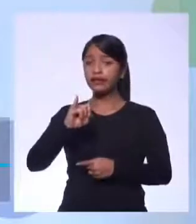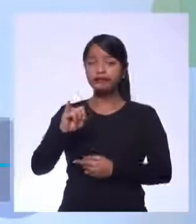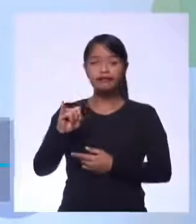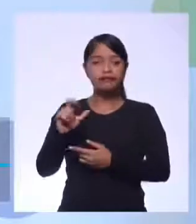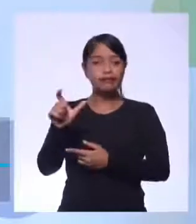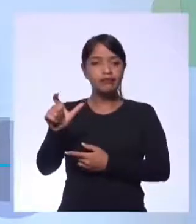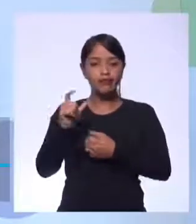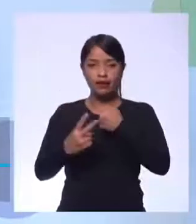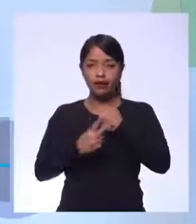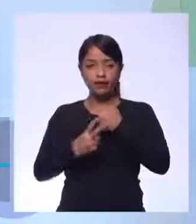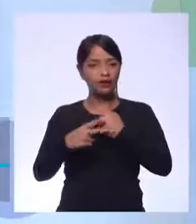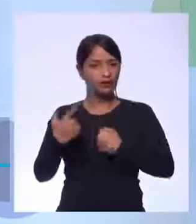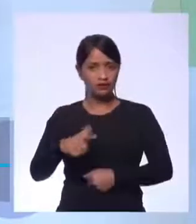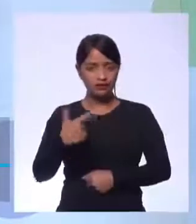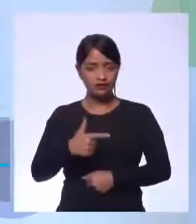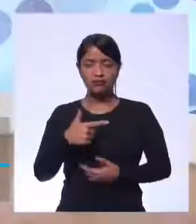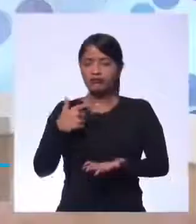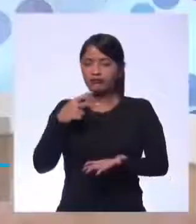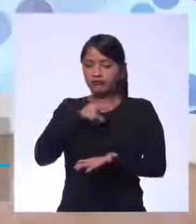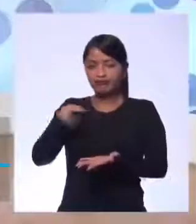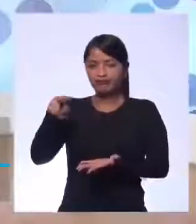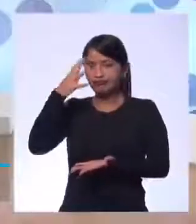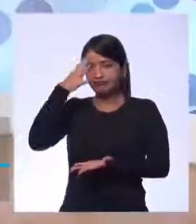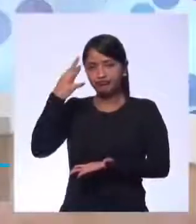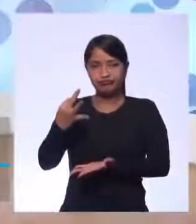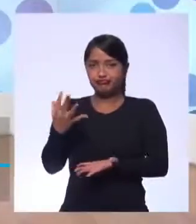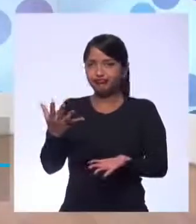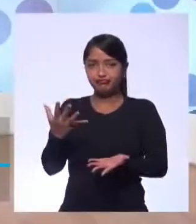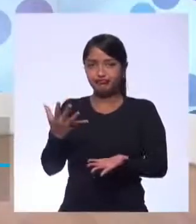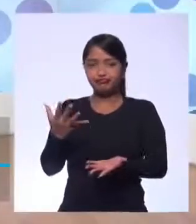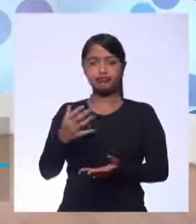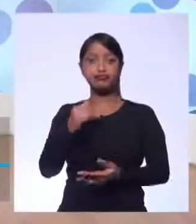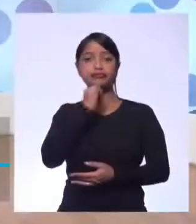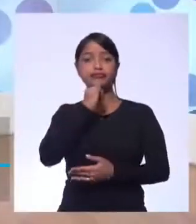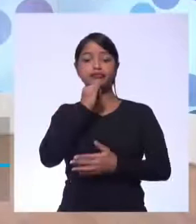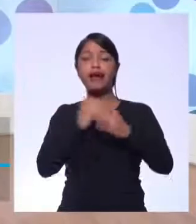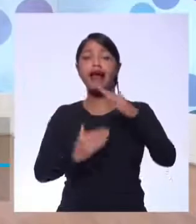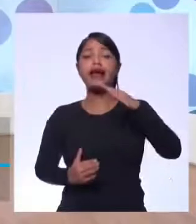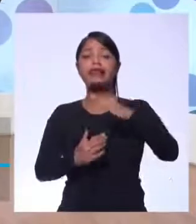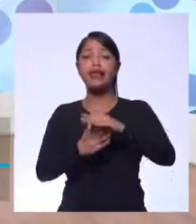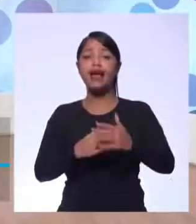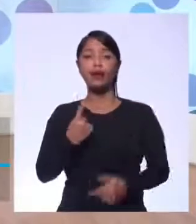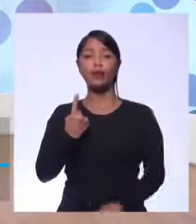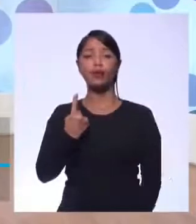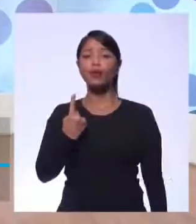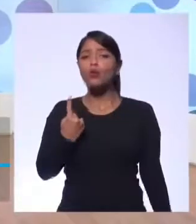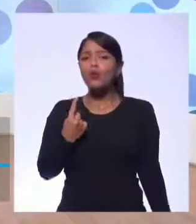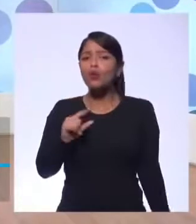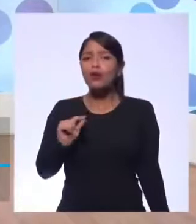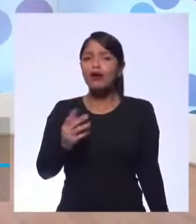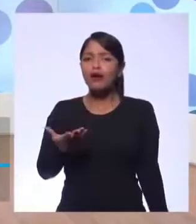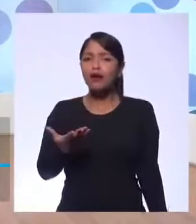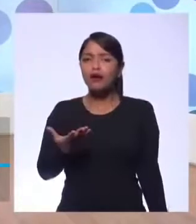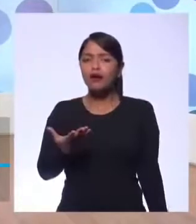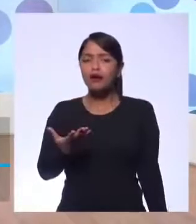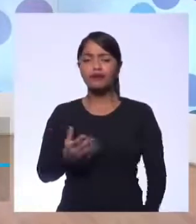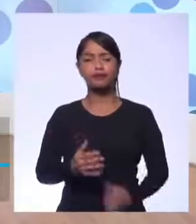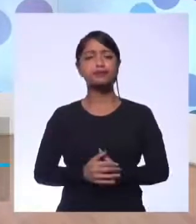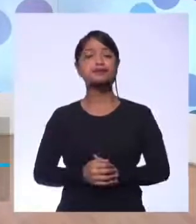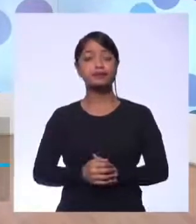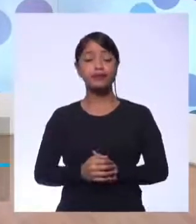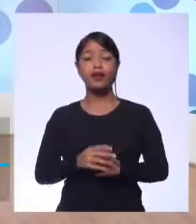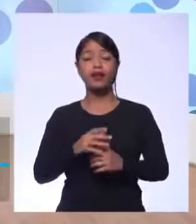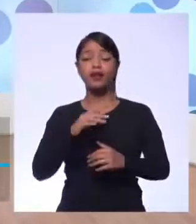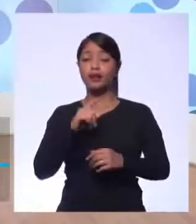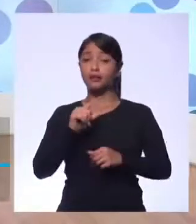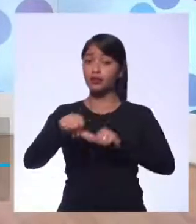teria entendimento de nada. Até que né? Até que um quê? Aí você pensa... Agora, quando você fala até que escuta, você já sabe